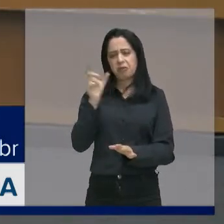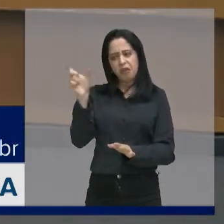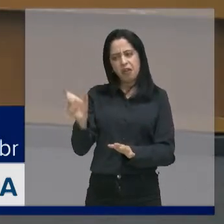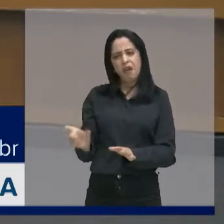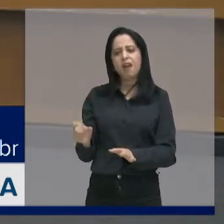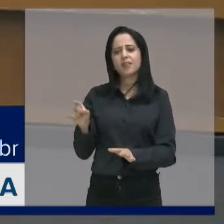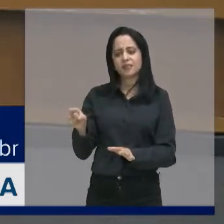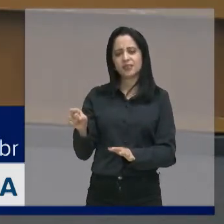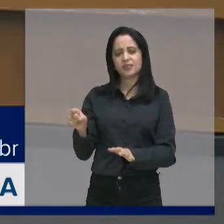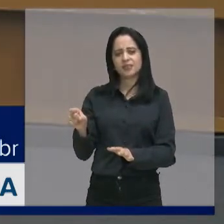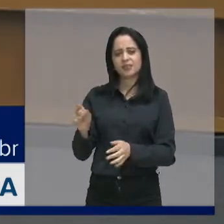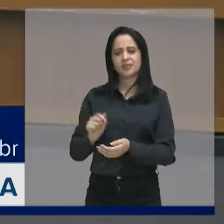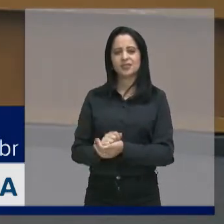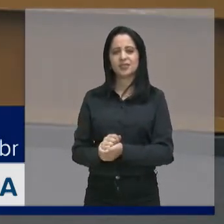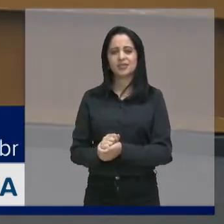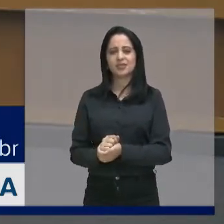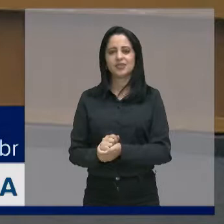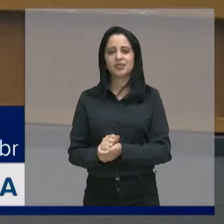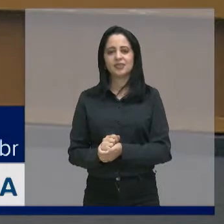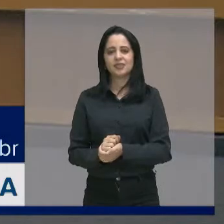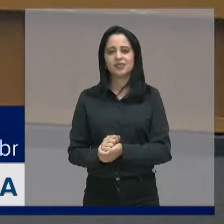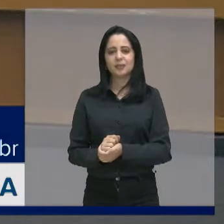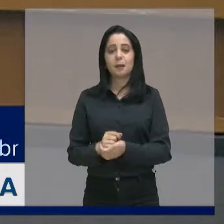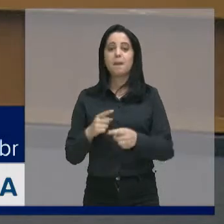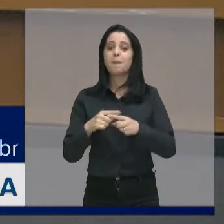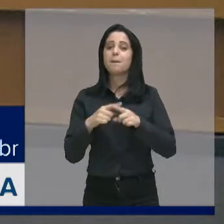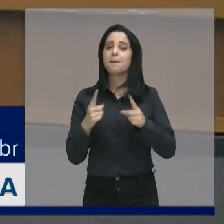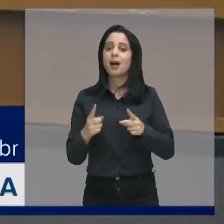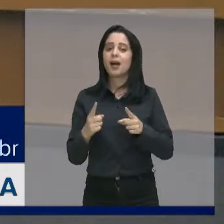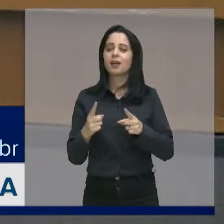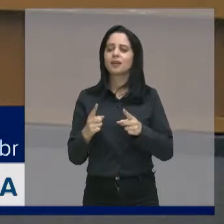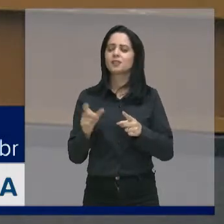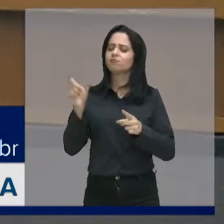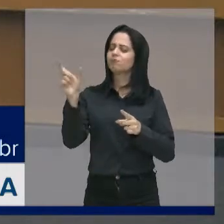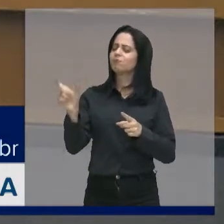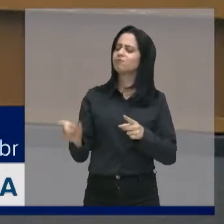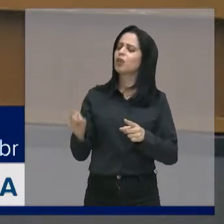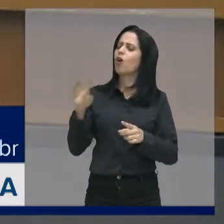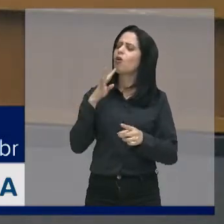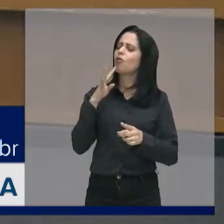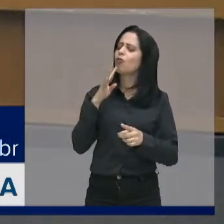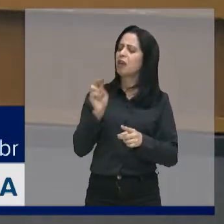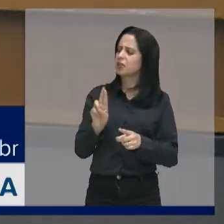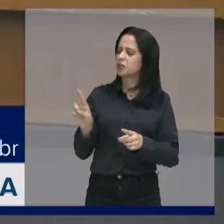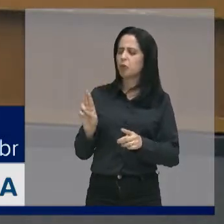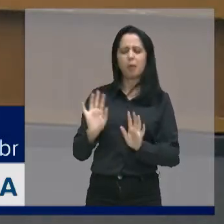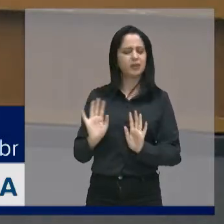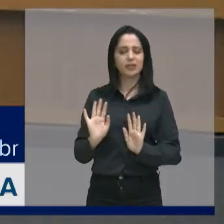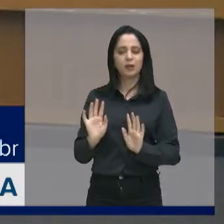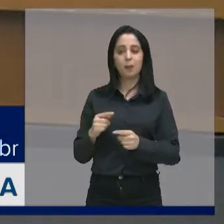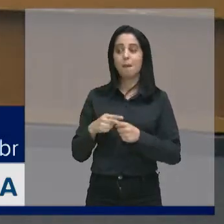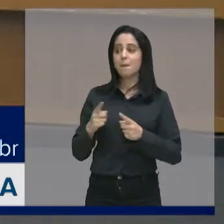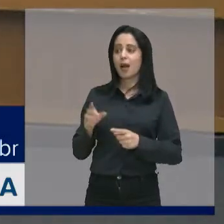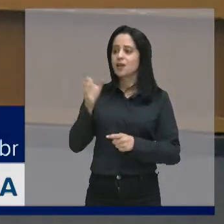não conhecesse pelo nome, mas pela atividade dele. Ele tinha um trailer,